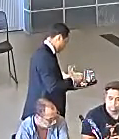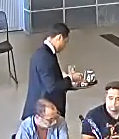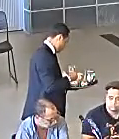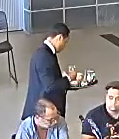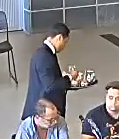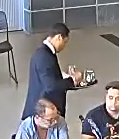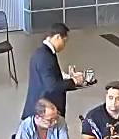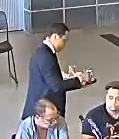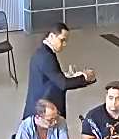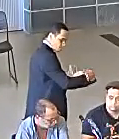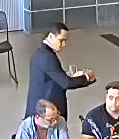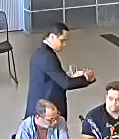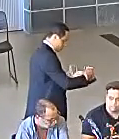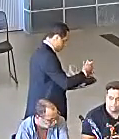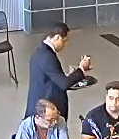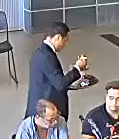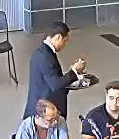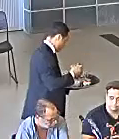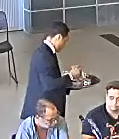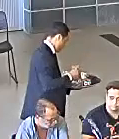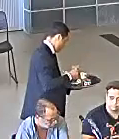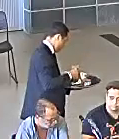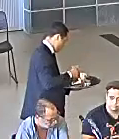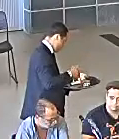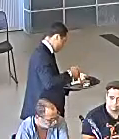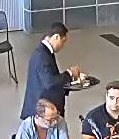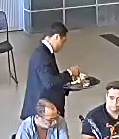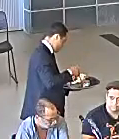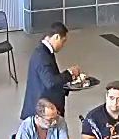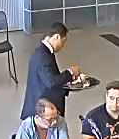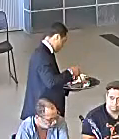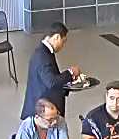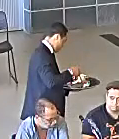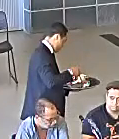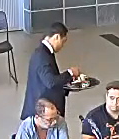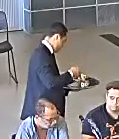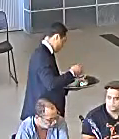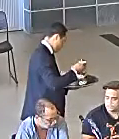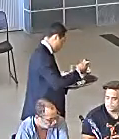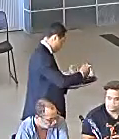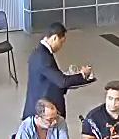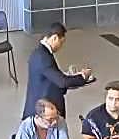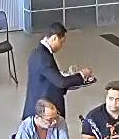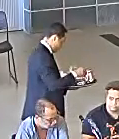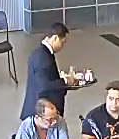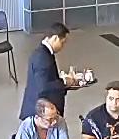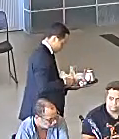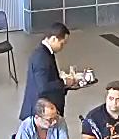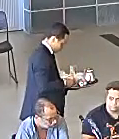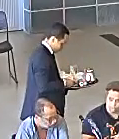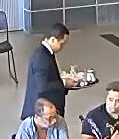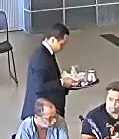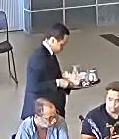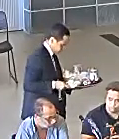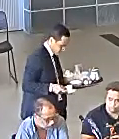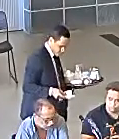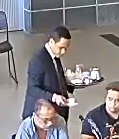hoje olha o artigo 46 só pra gente relembrar o o artigo 46 desta